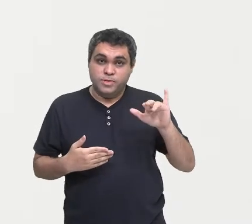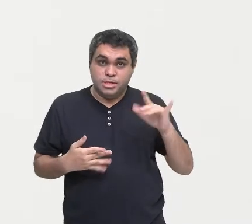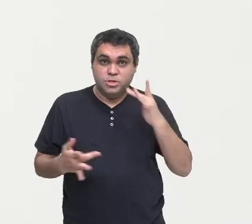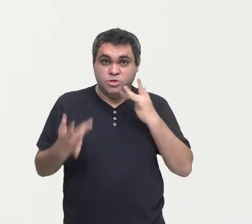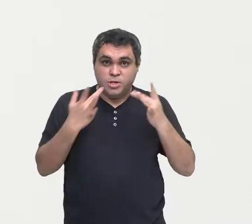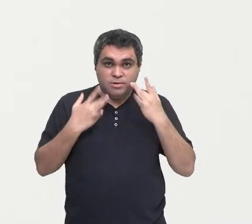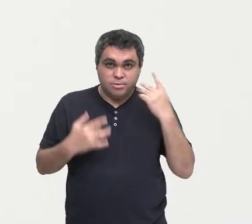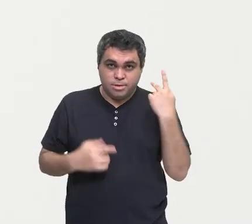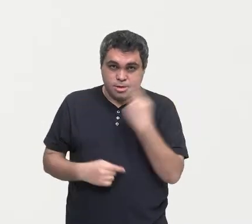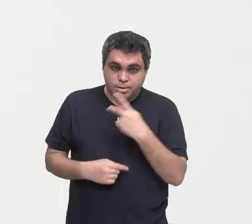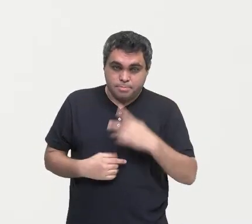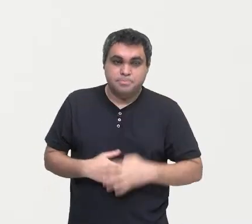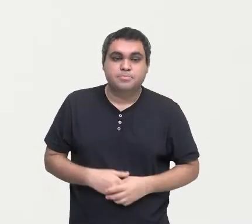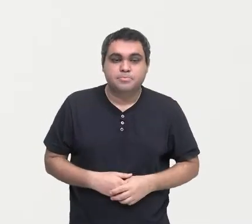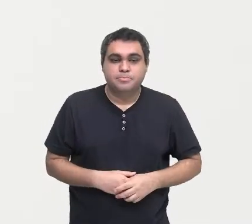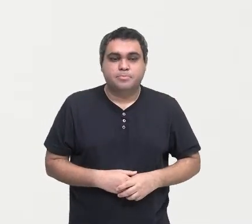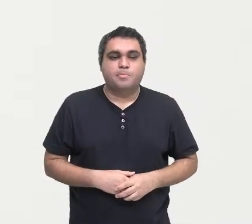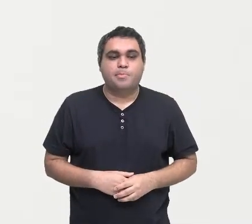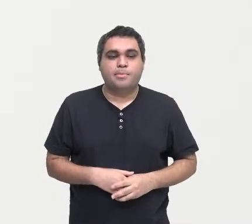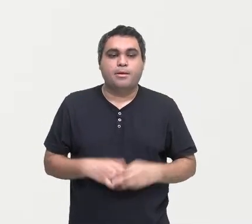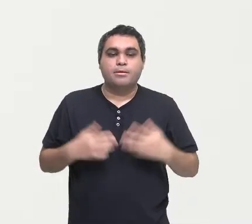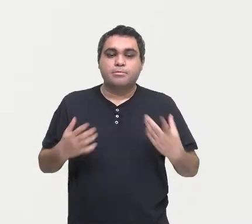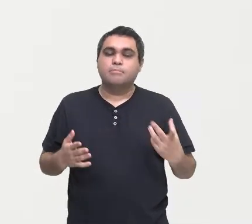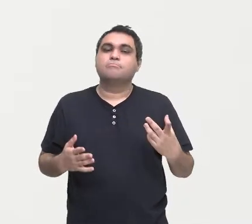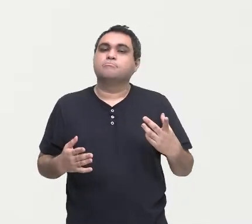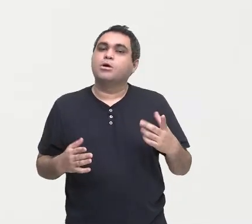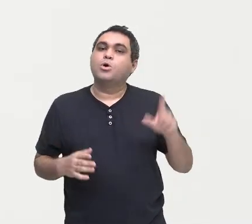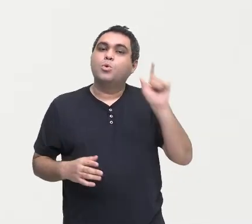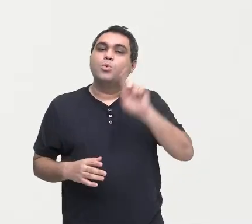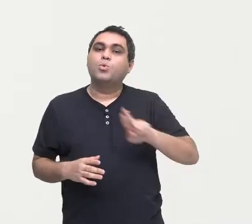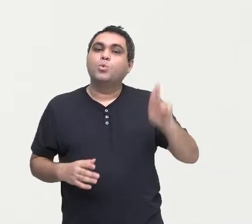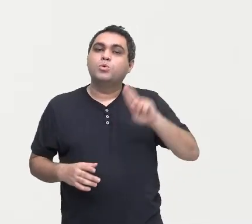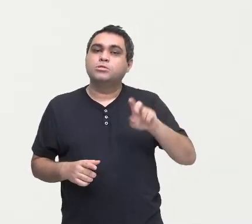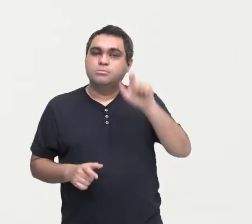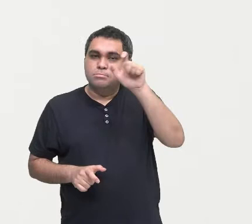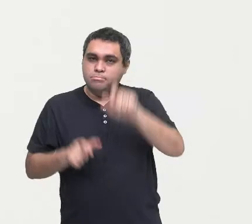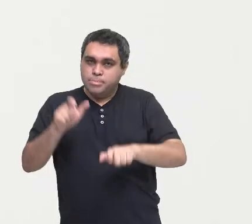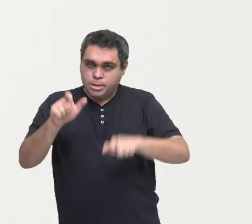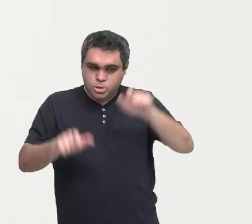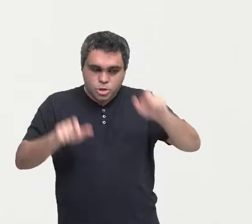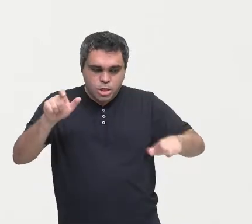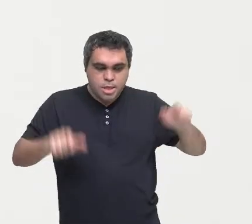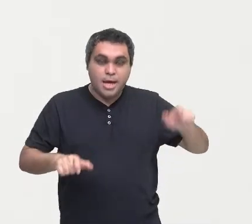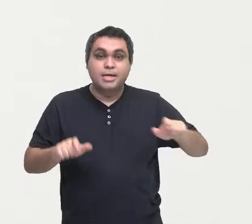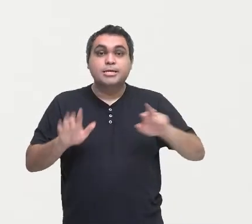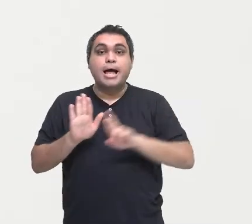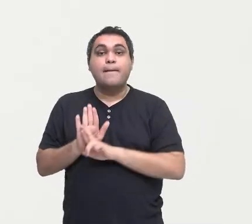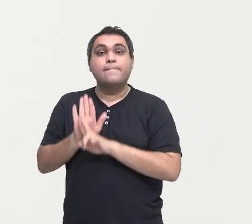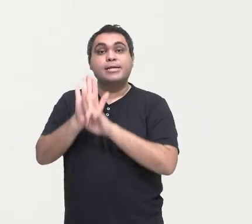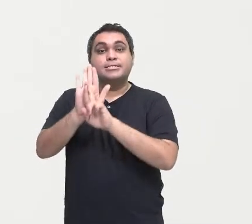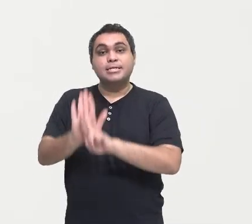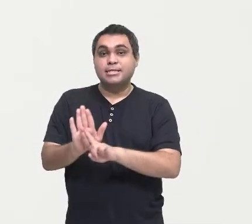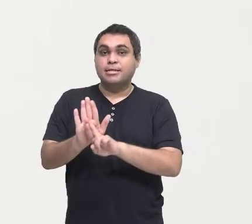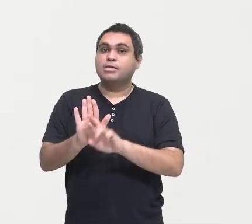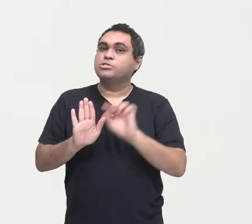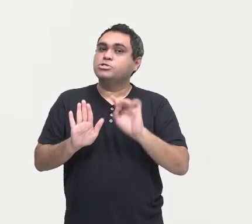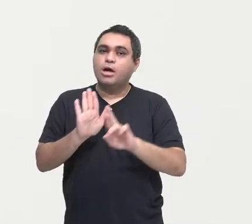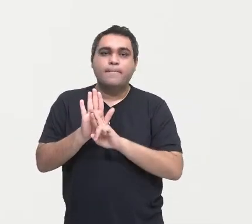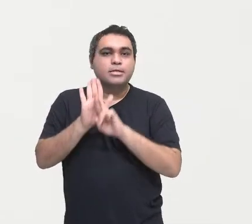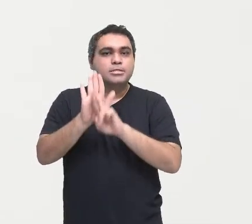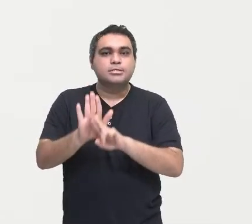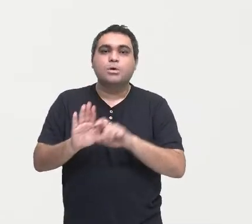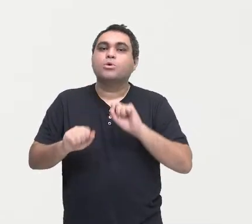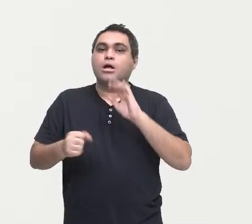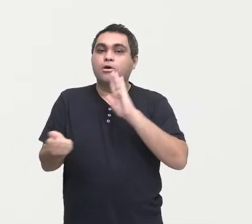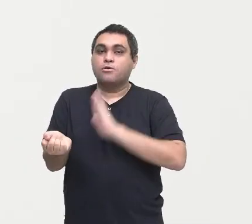Gil Vicente, em Autos e Faças, ele usa personagens alegóricos para retratar os vícios, olha aí, a